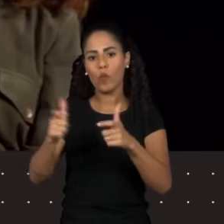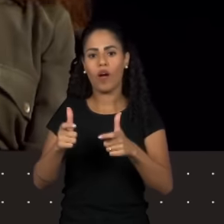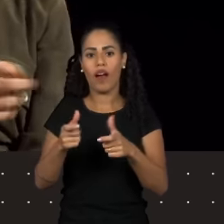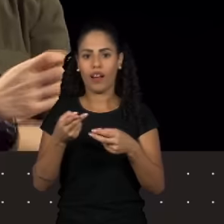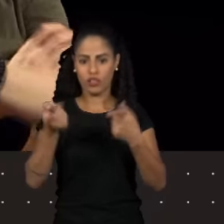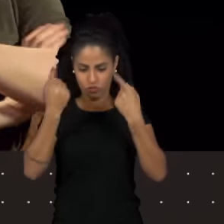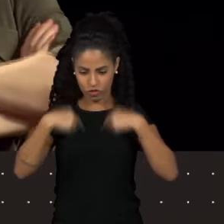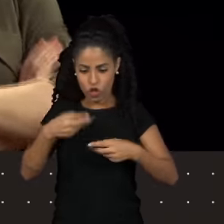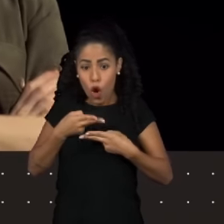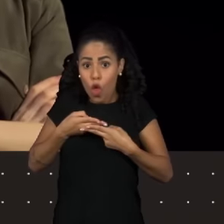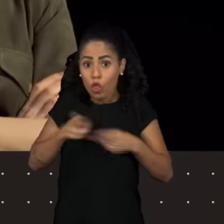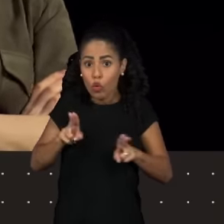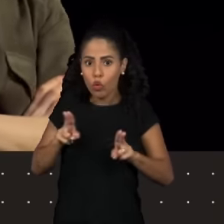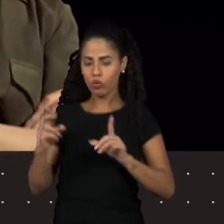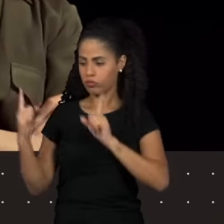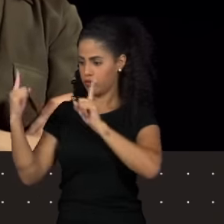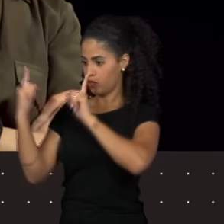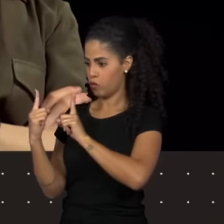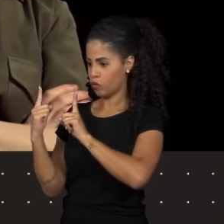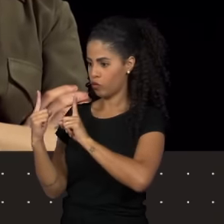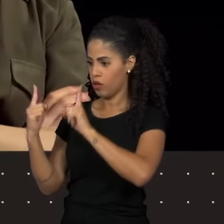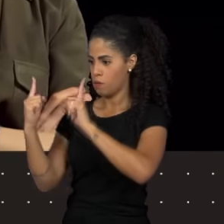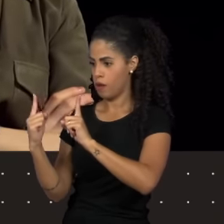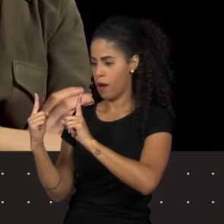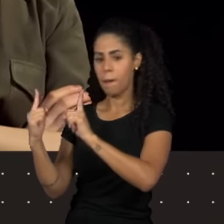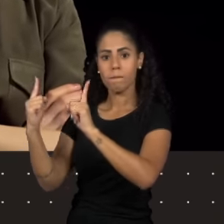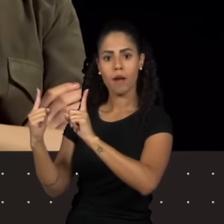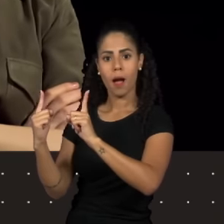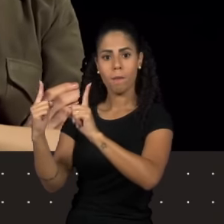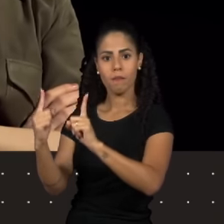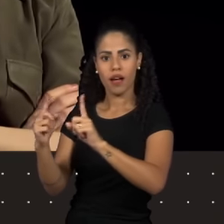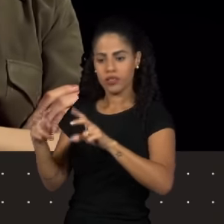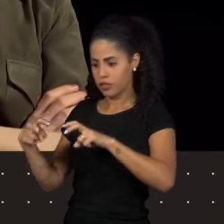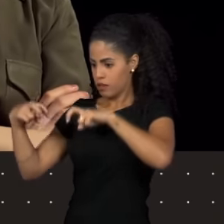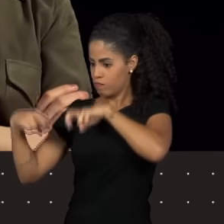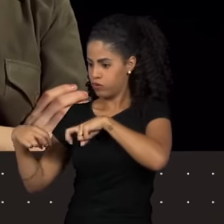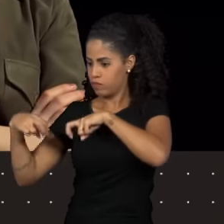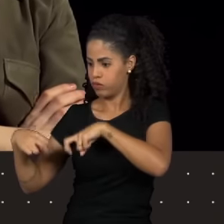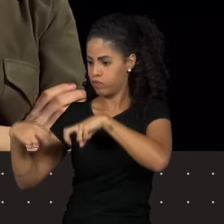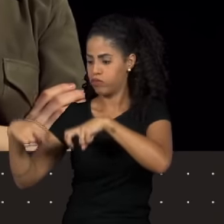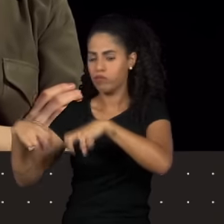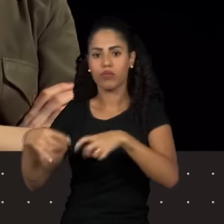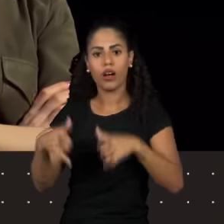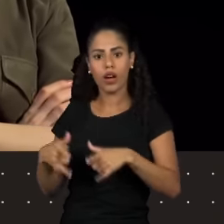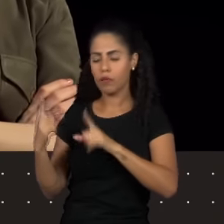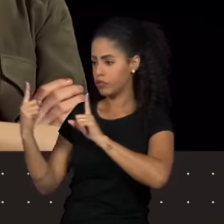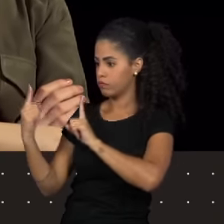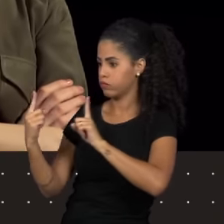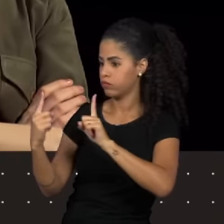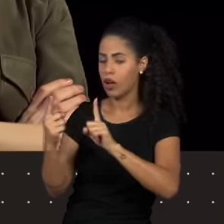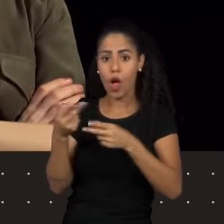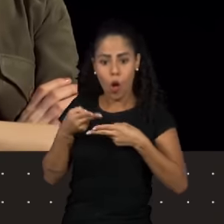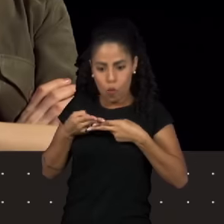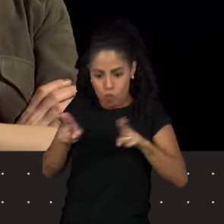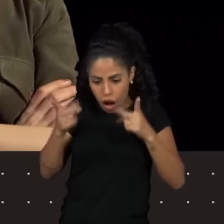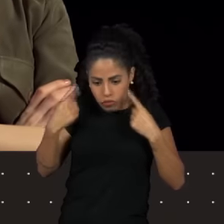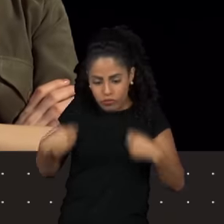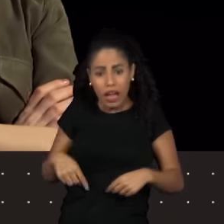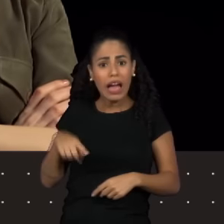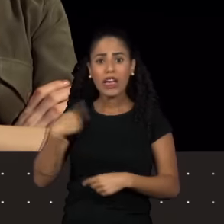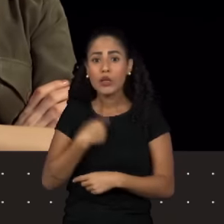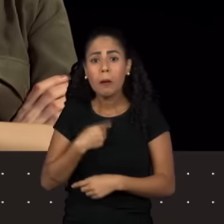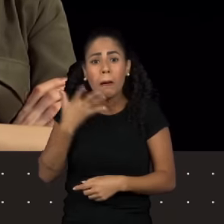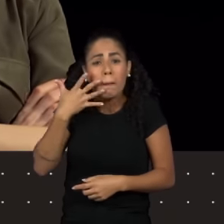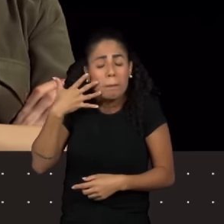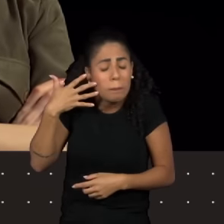outro, bem próximos, assim, ajoelhados em cima da cama, enquanto eles marcavam a luz. Nós dois somos muito branquinhos,